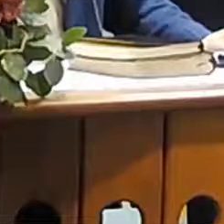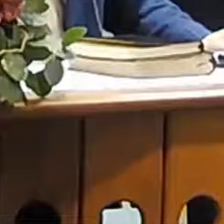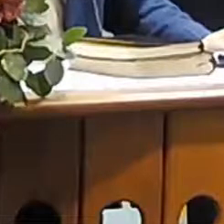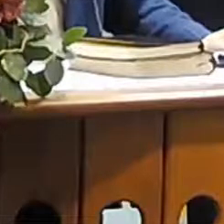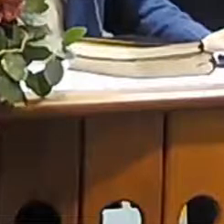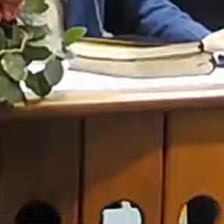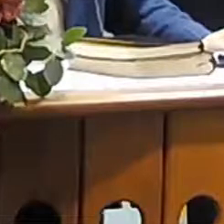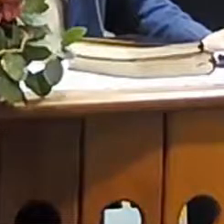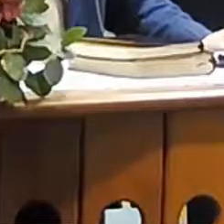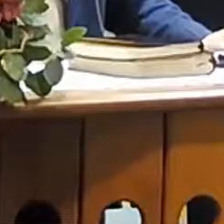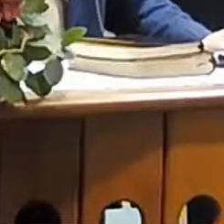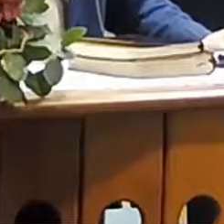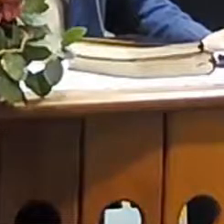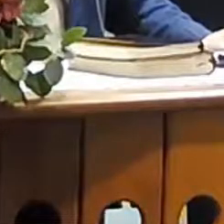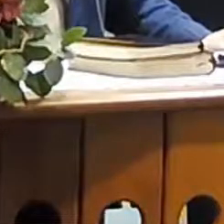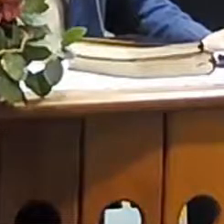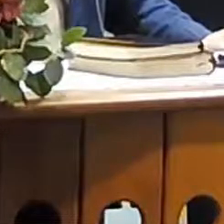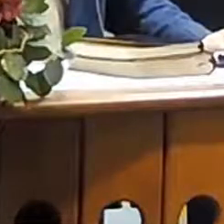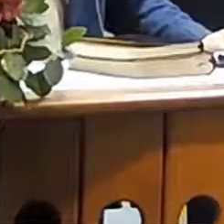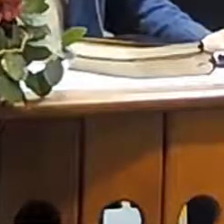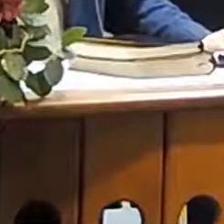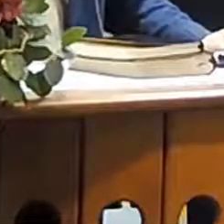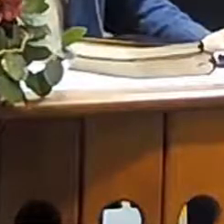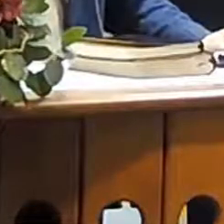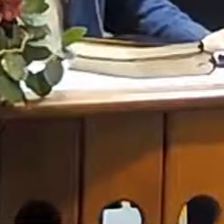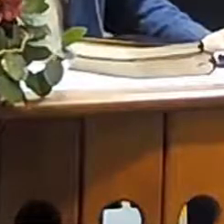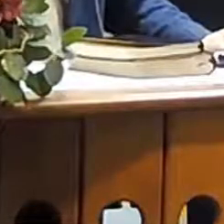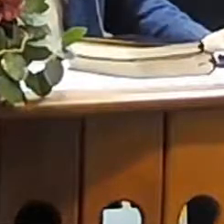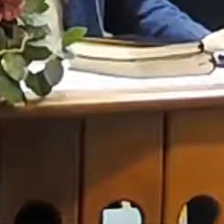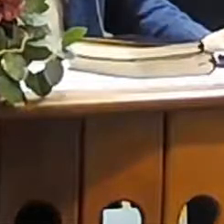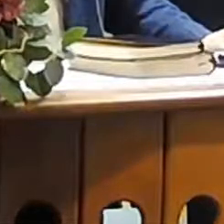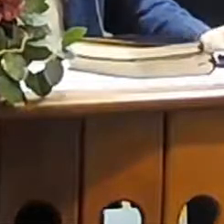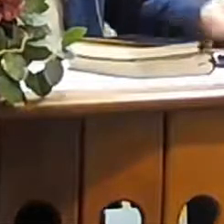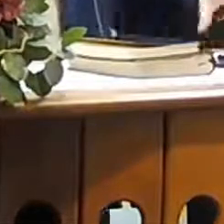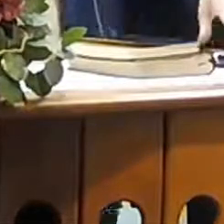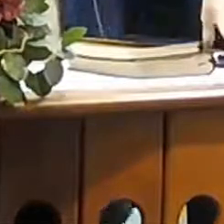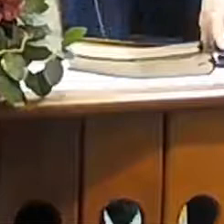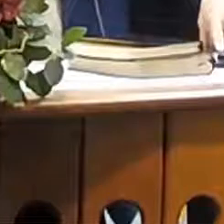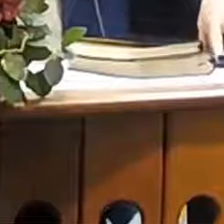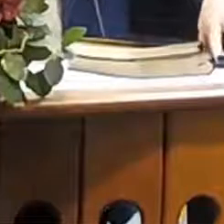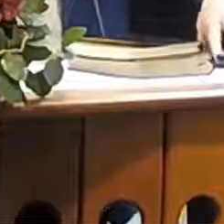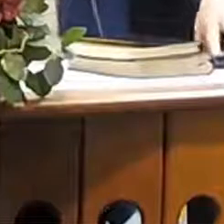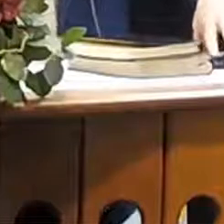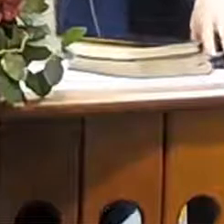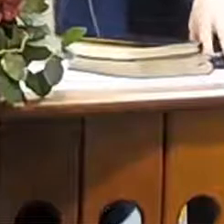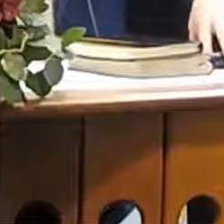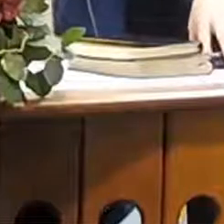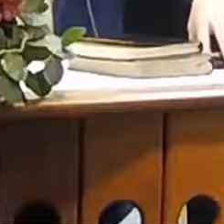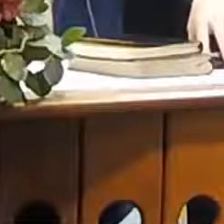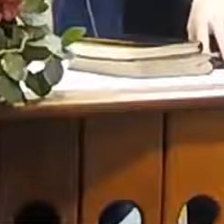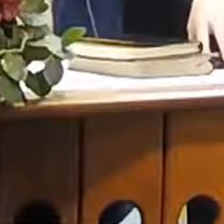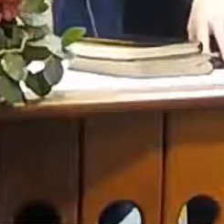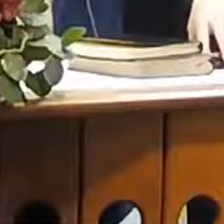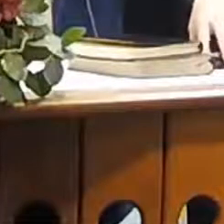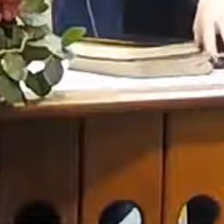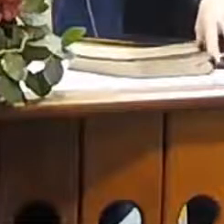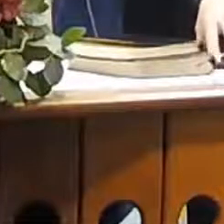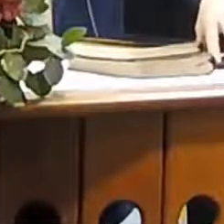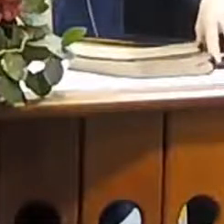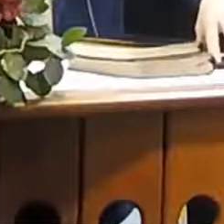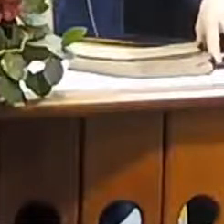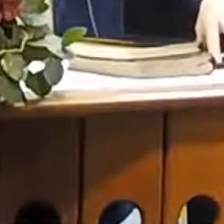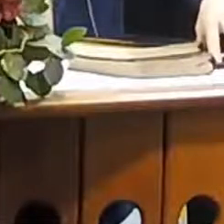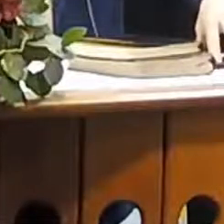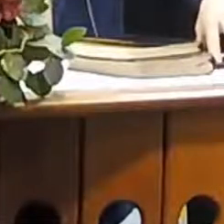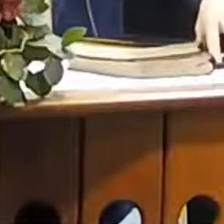mesa. Amém? Amém. Às 2:30 estaremos retornando. Não esqueça de adquirir o seu livro, tá? Se você ainda não